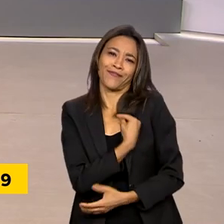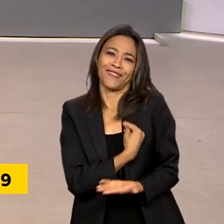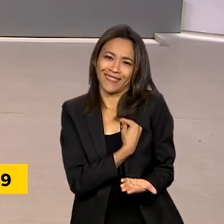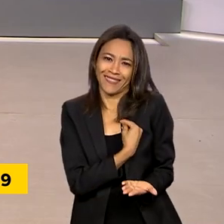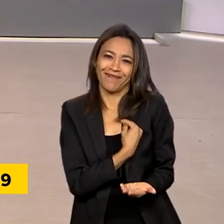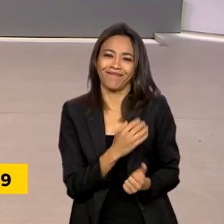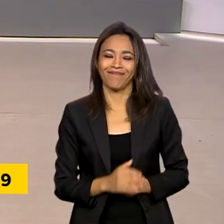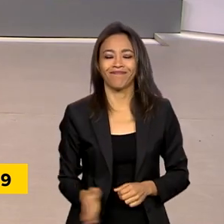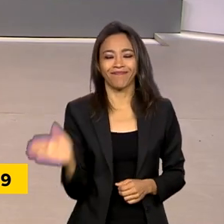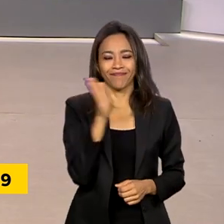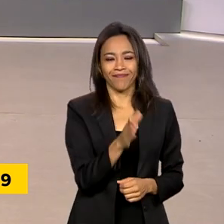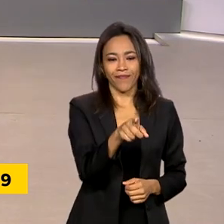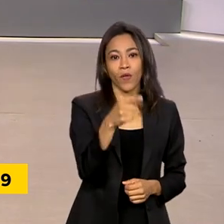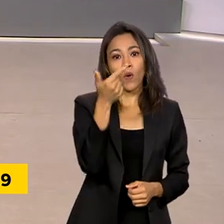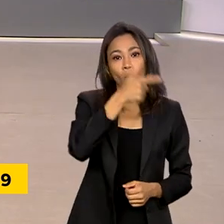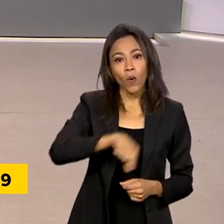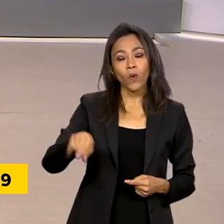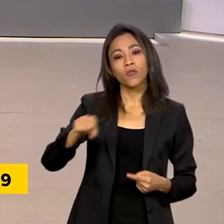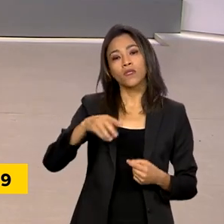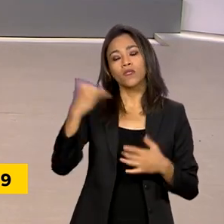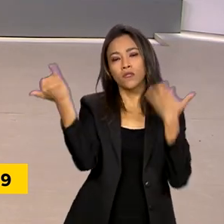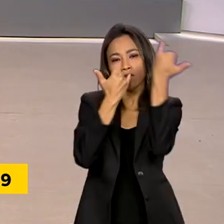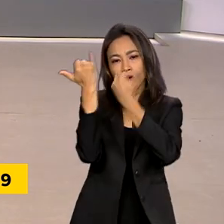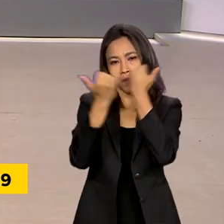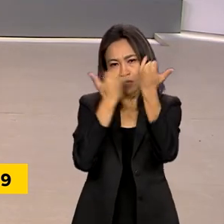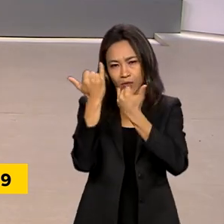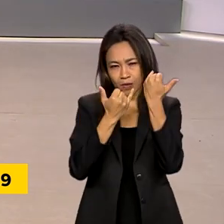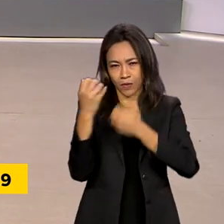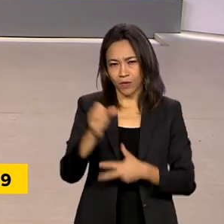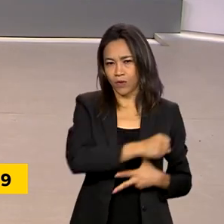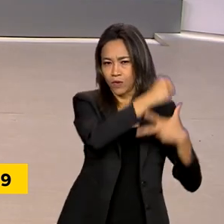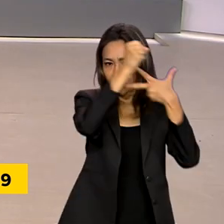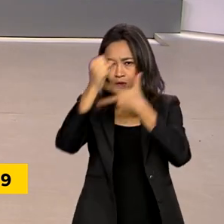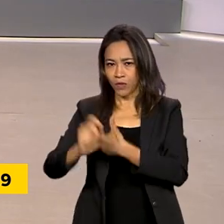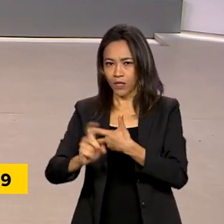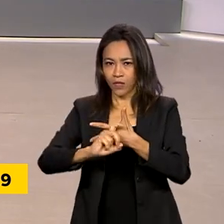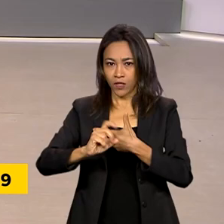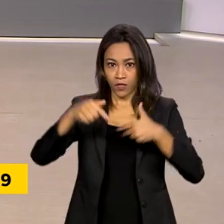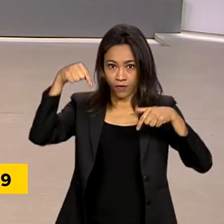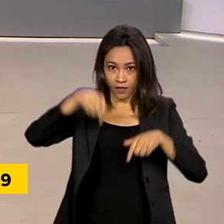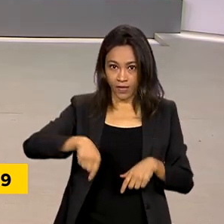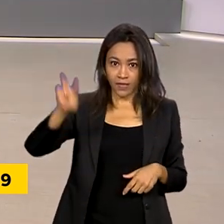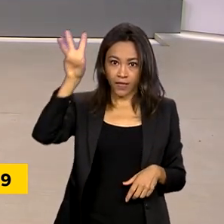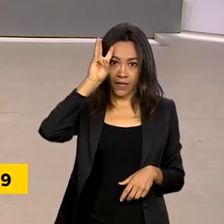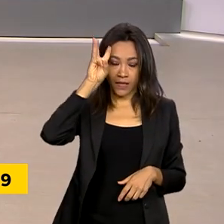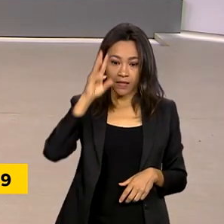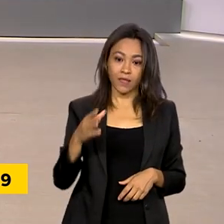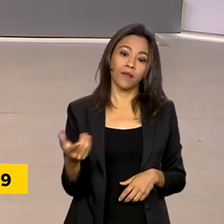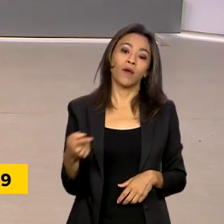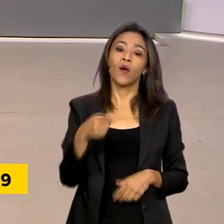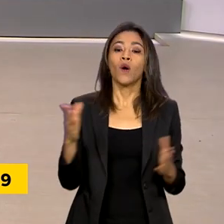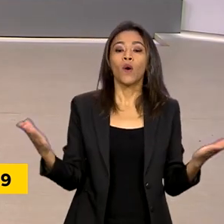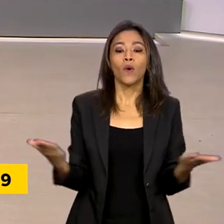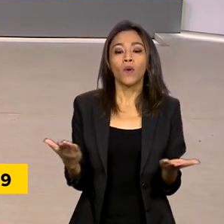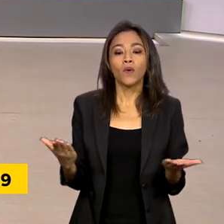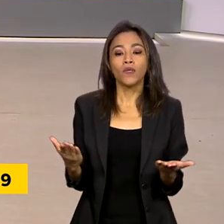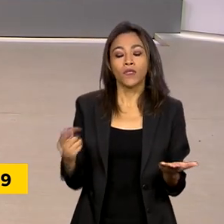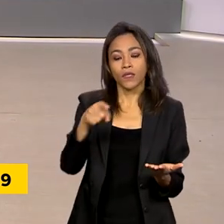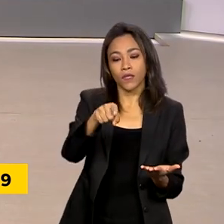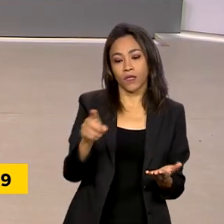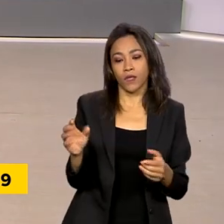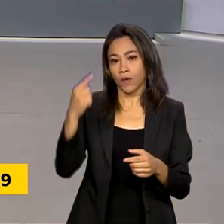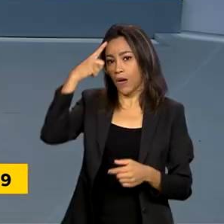hora de conferir outros destaques do Poder Executivo nesta terça-feira. Hoje, o presidente em exercício, Geraldo